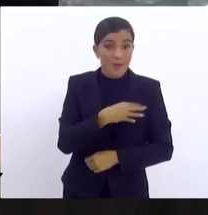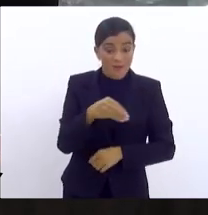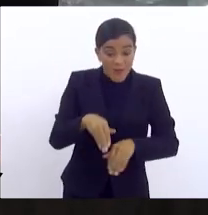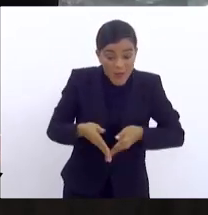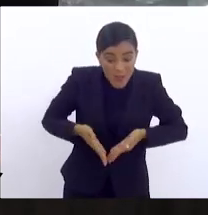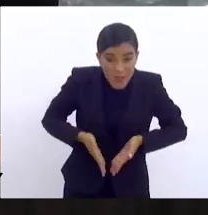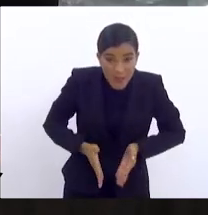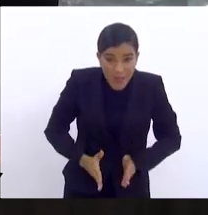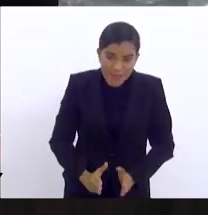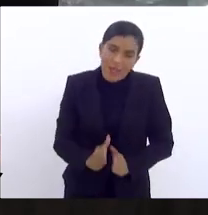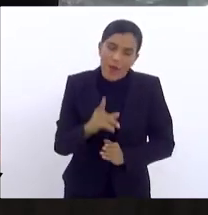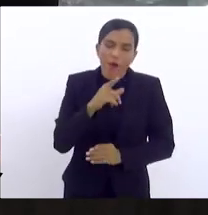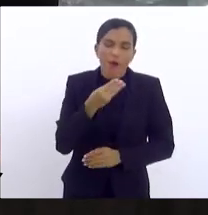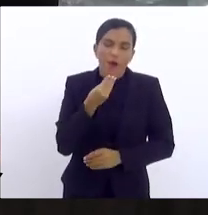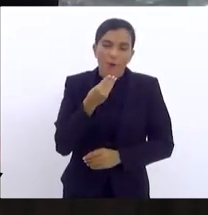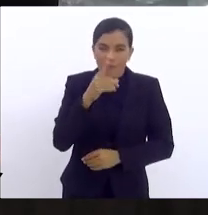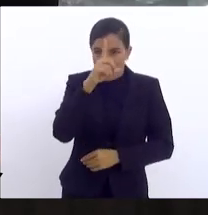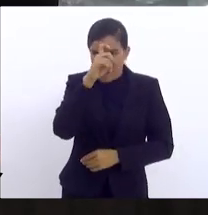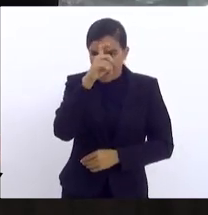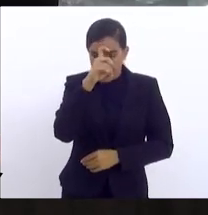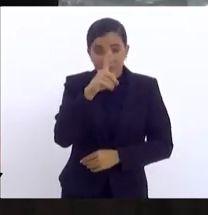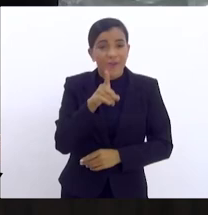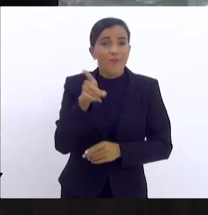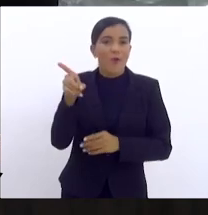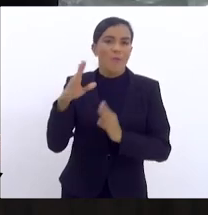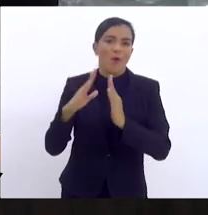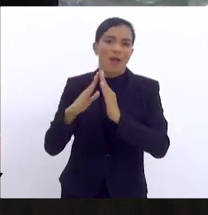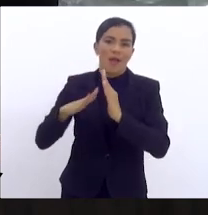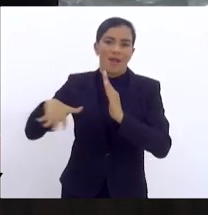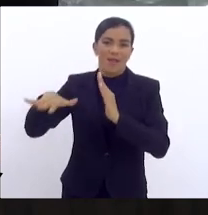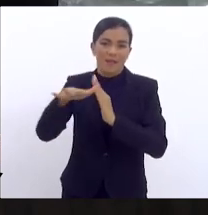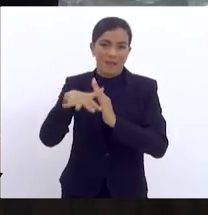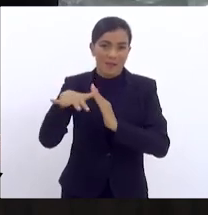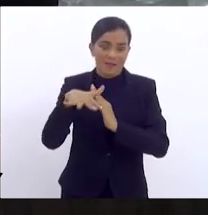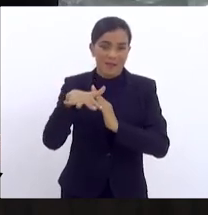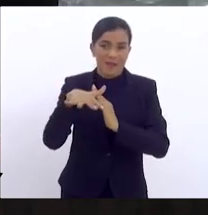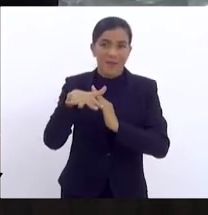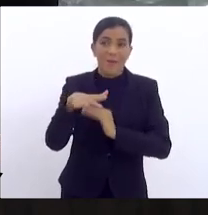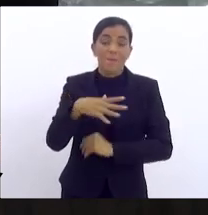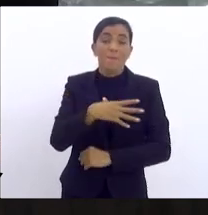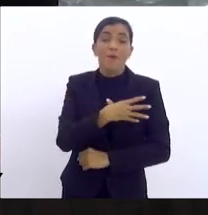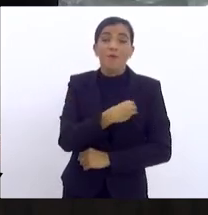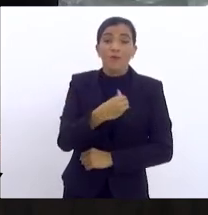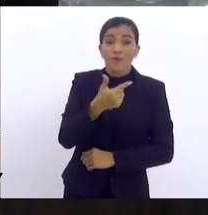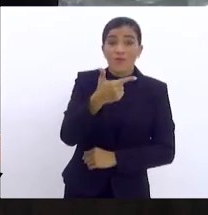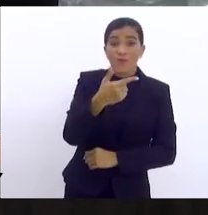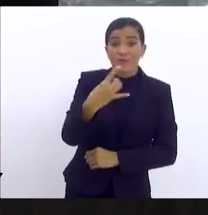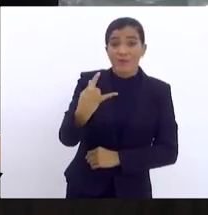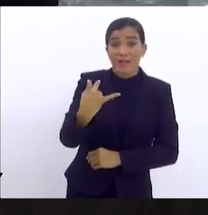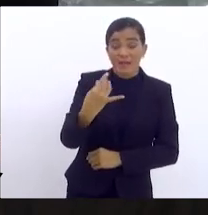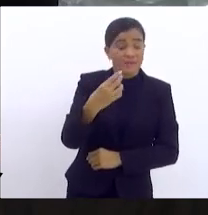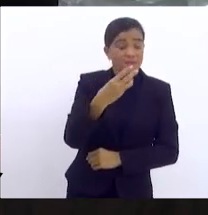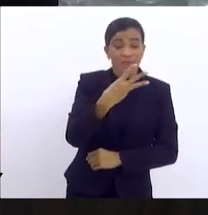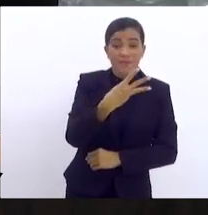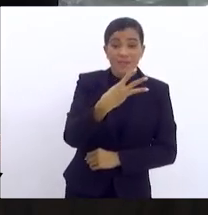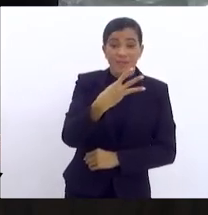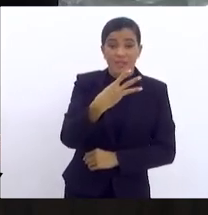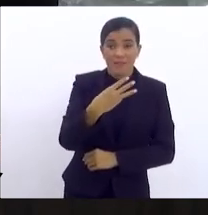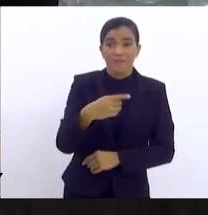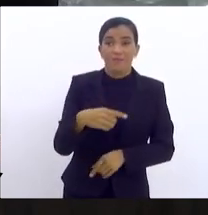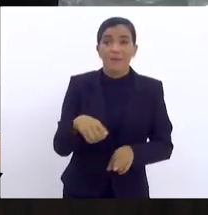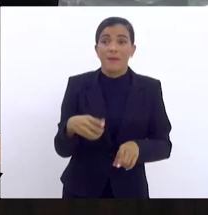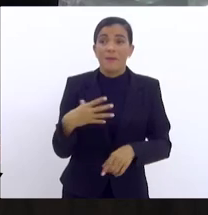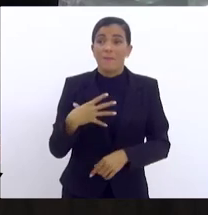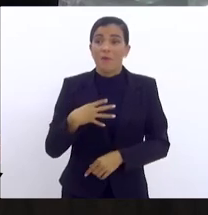na maternidade e saiu foram direto para ali e tiveram que sair meu filho com 23 anos agora minha filha com